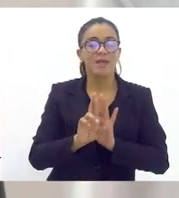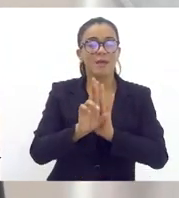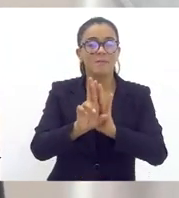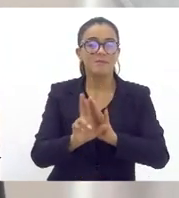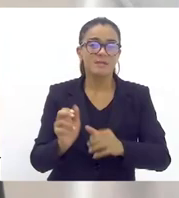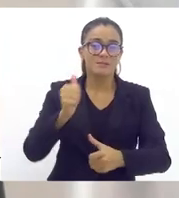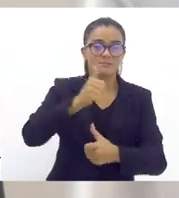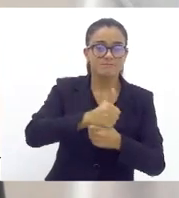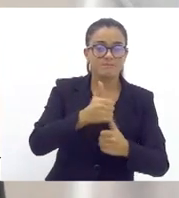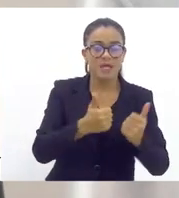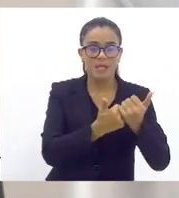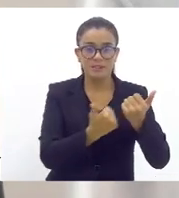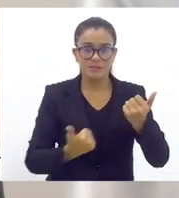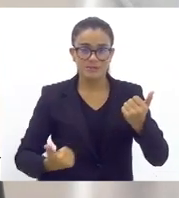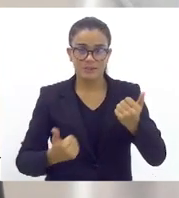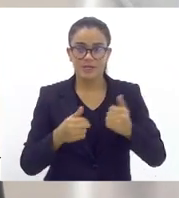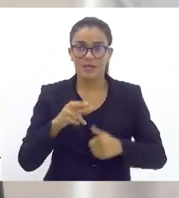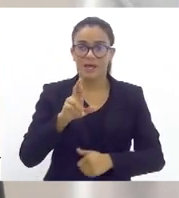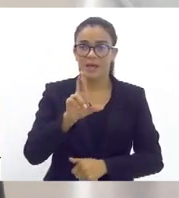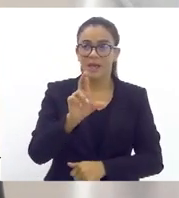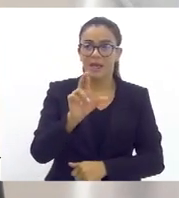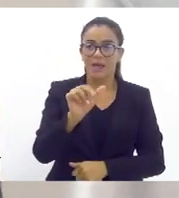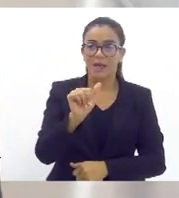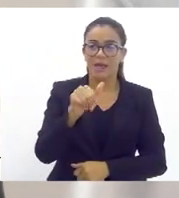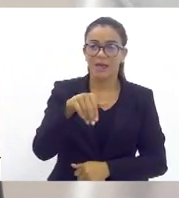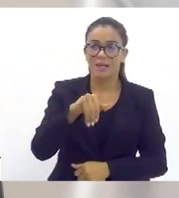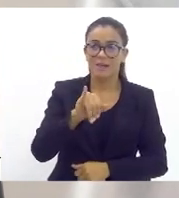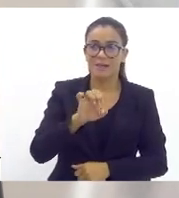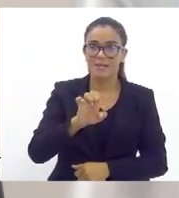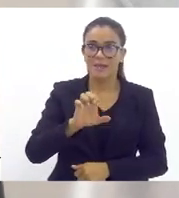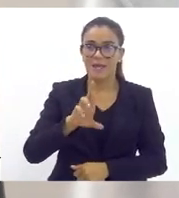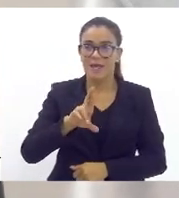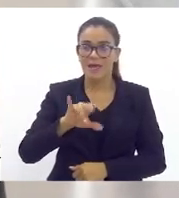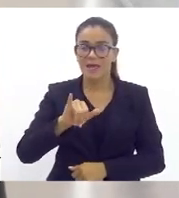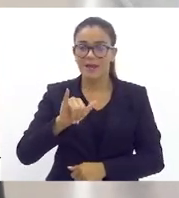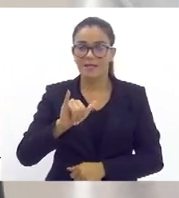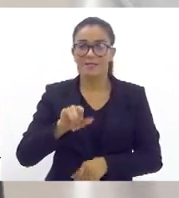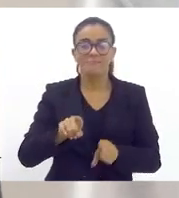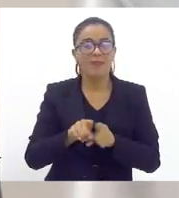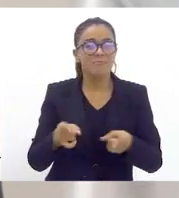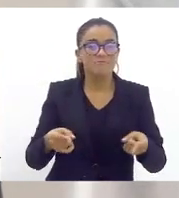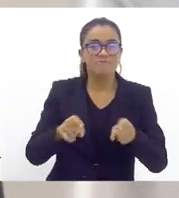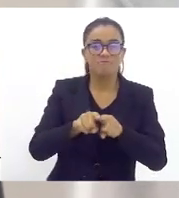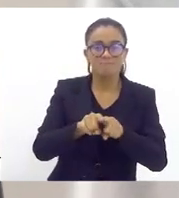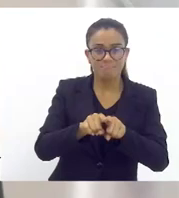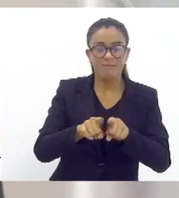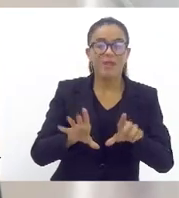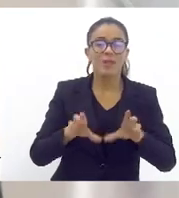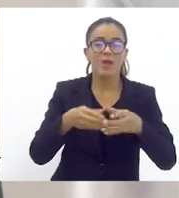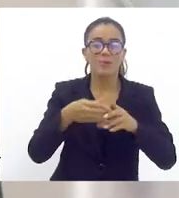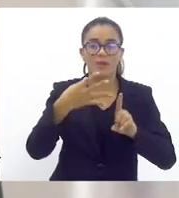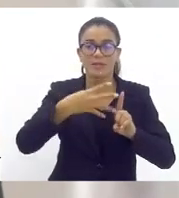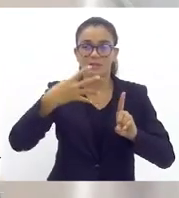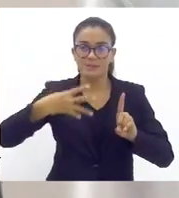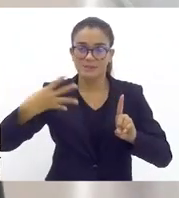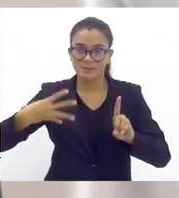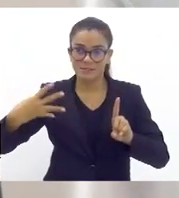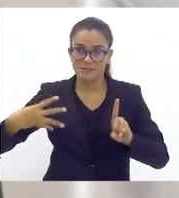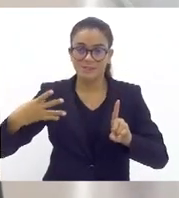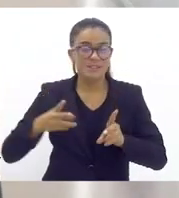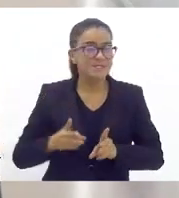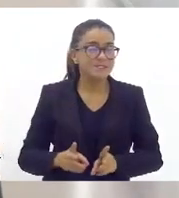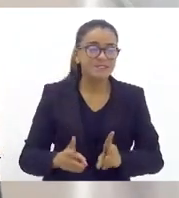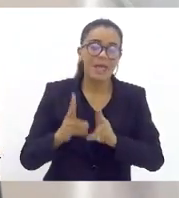o assessor Ranieri Soares, queridíssimo. Renata, que é uma parceira da comunidade LGBTQIA+,